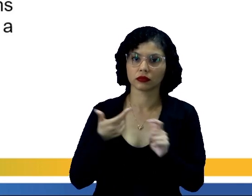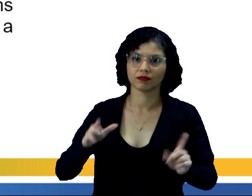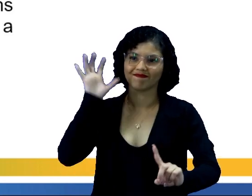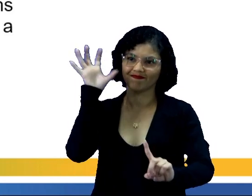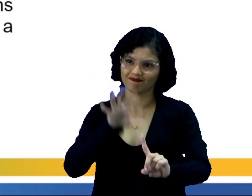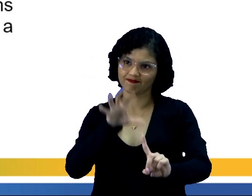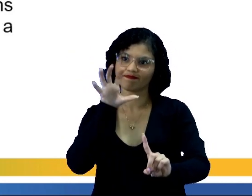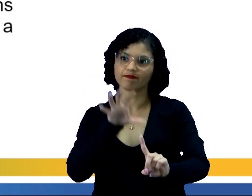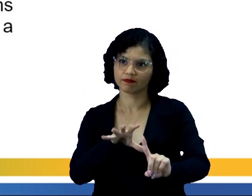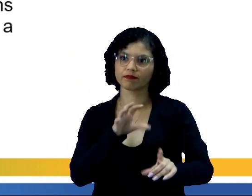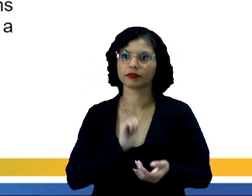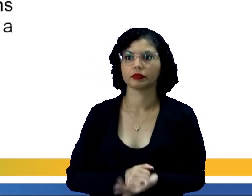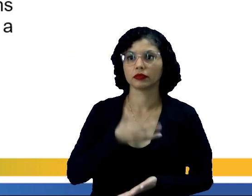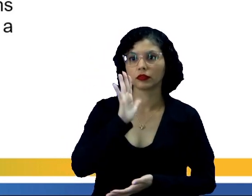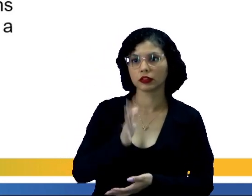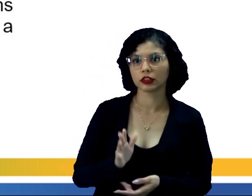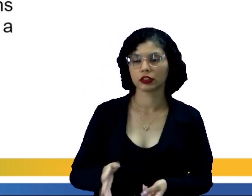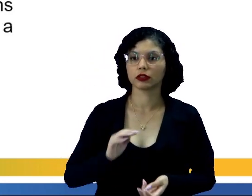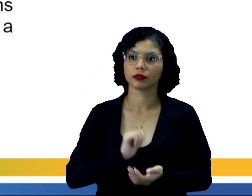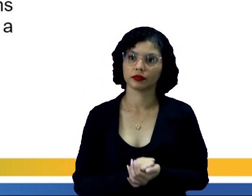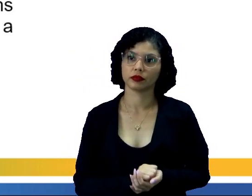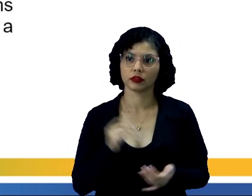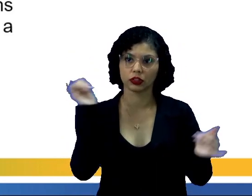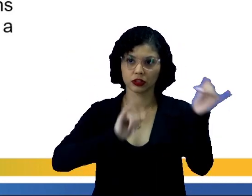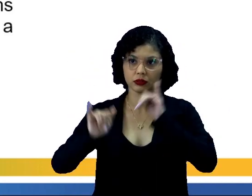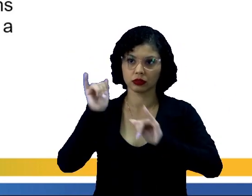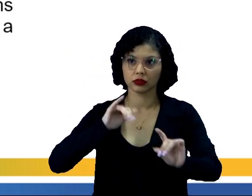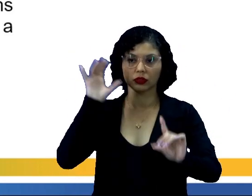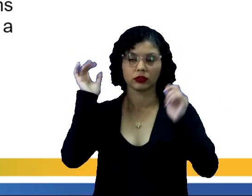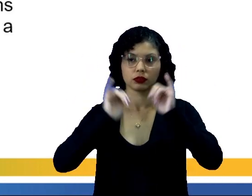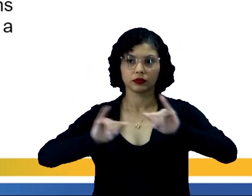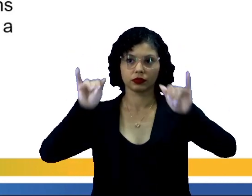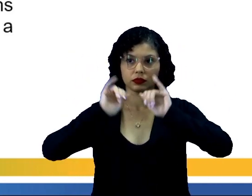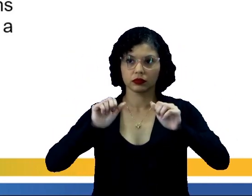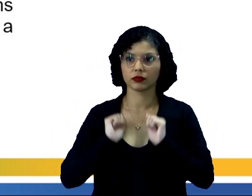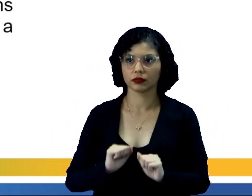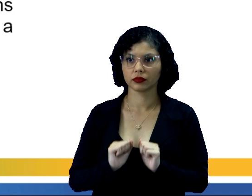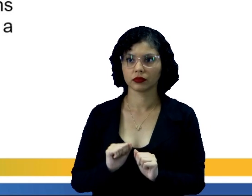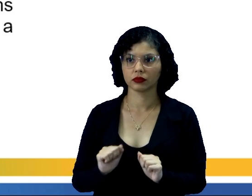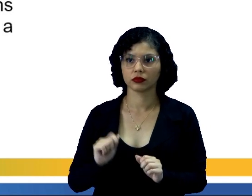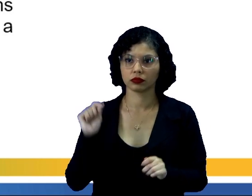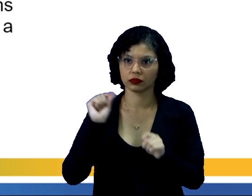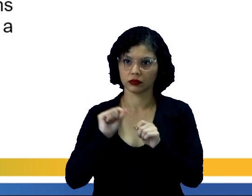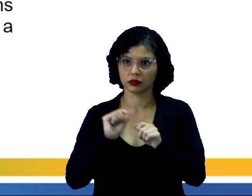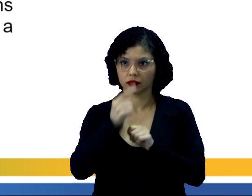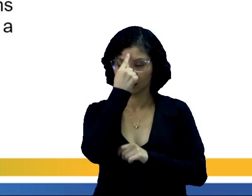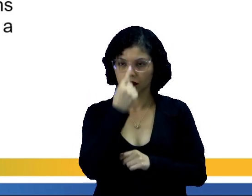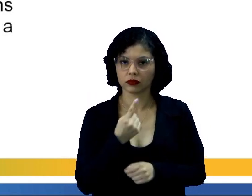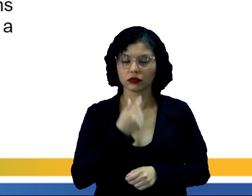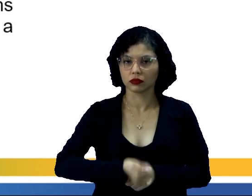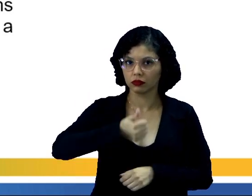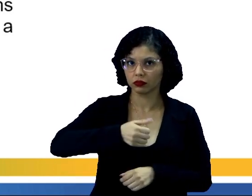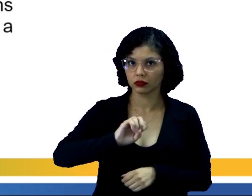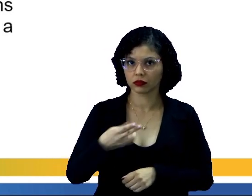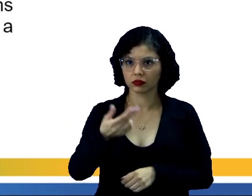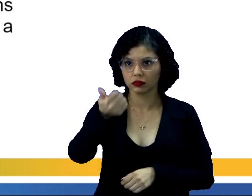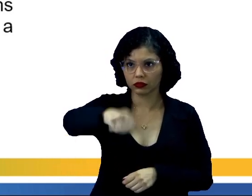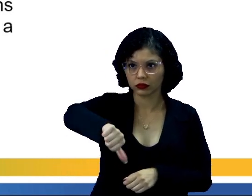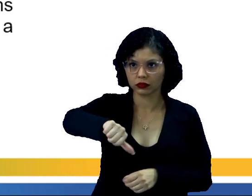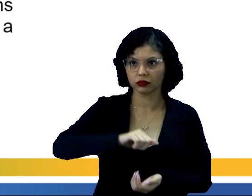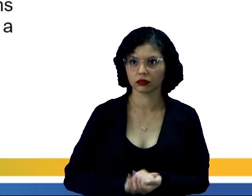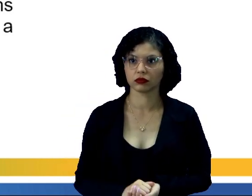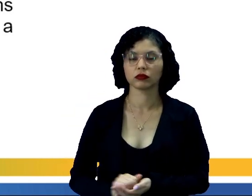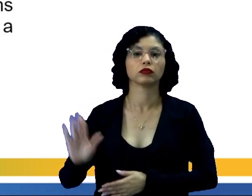grande influência, já que o teor das informações divulgadas podem construir imagens positivas